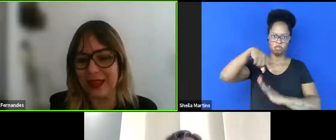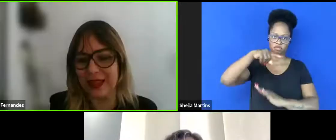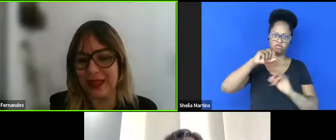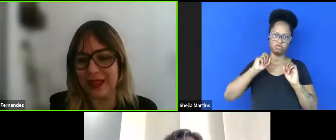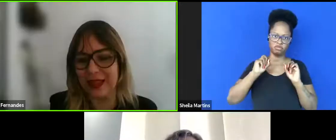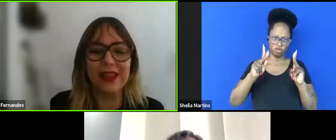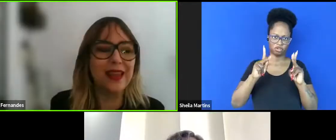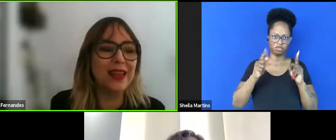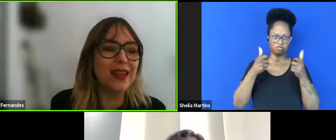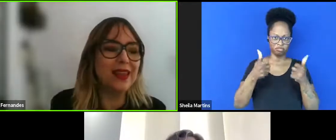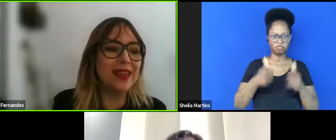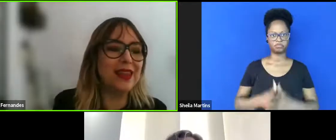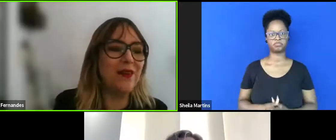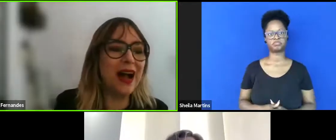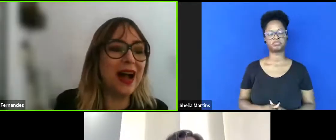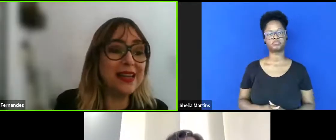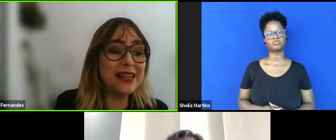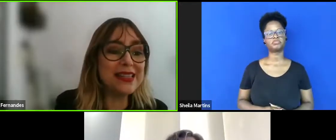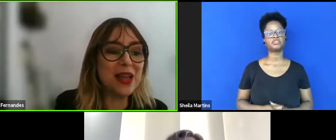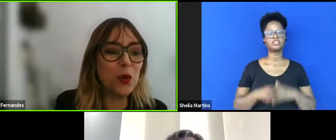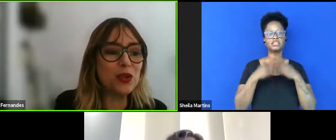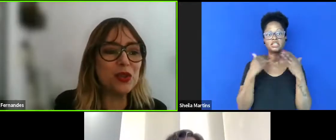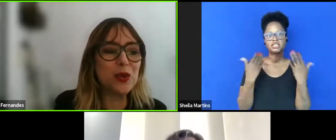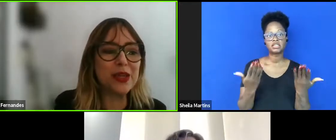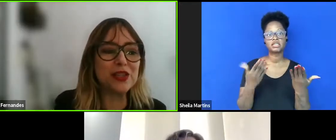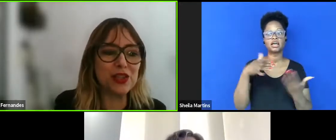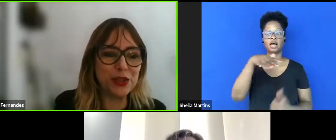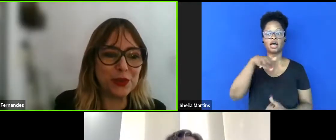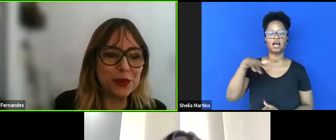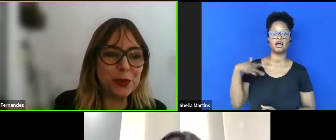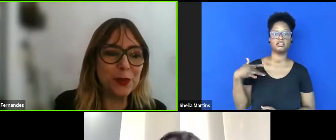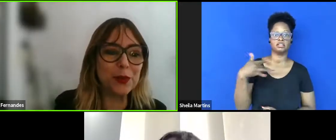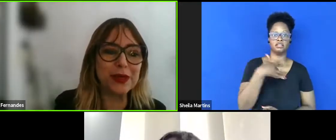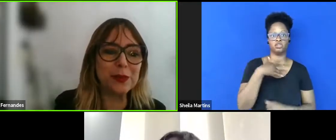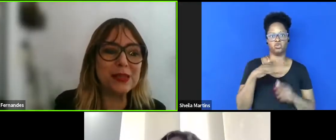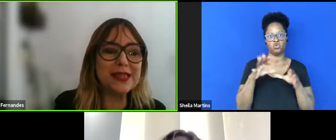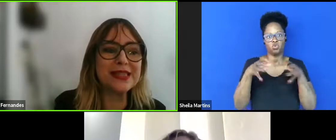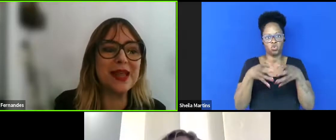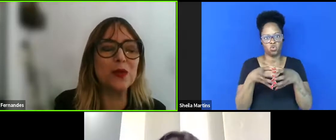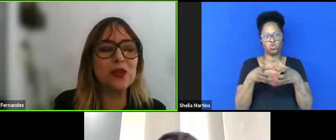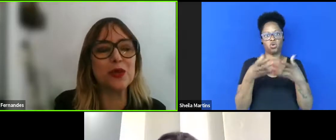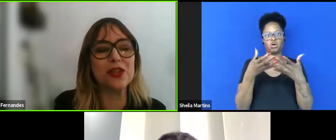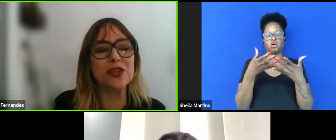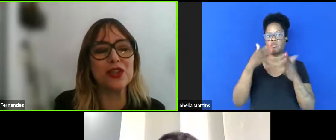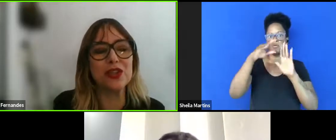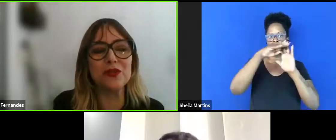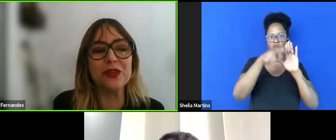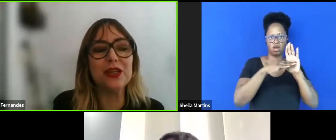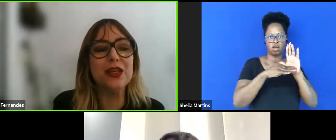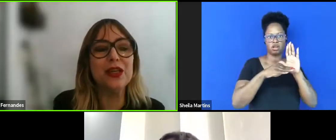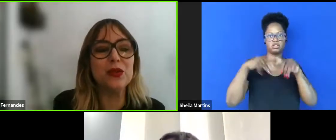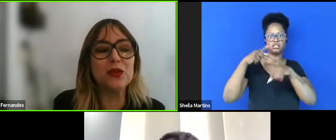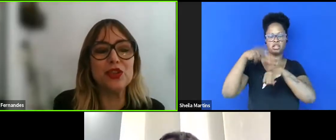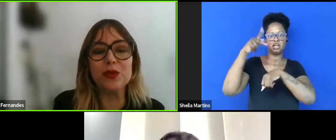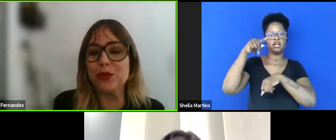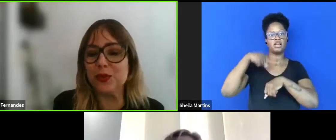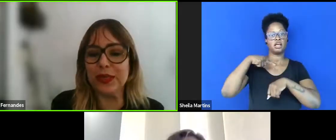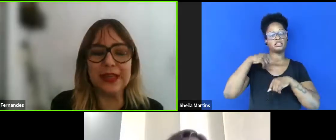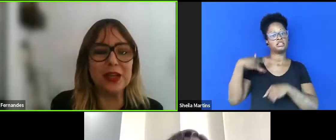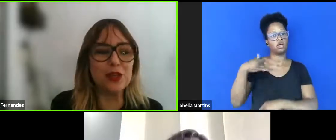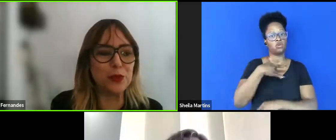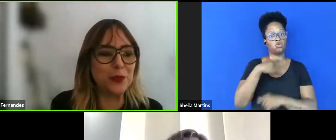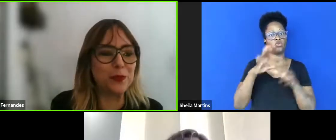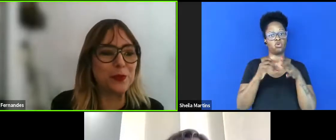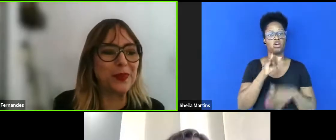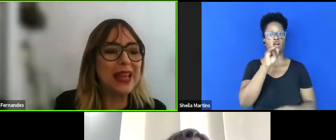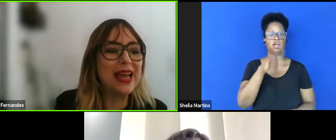bem? Então, área Saúde Coletiva, programa Saúde Coletiva, no Instituto